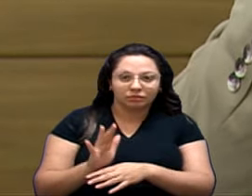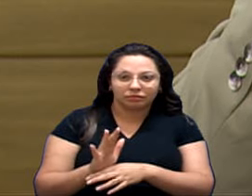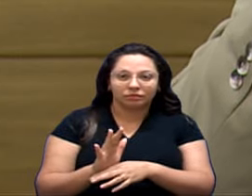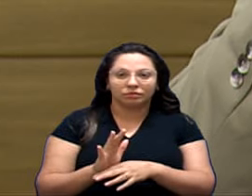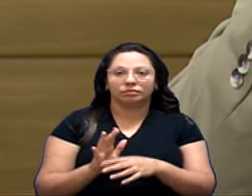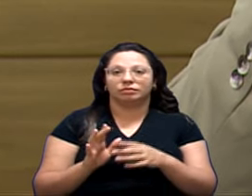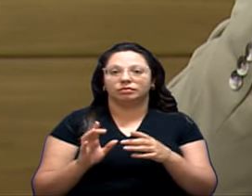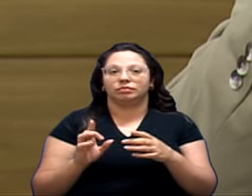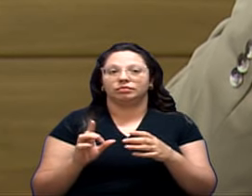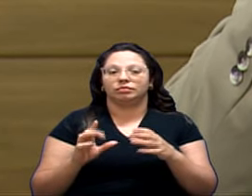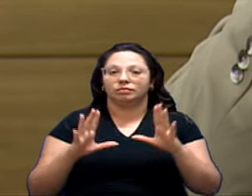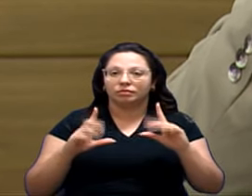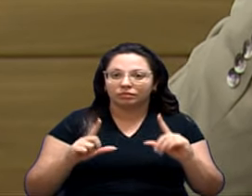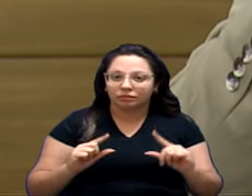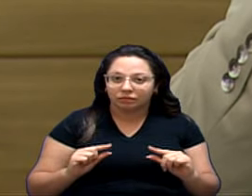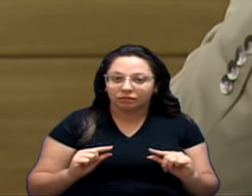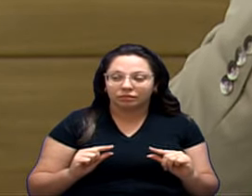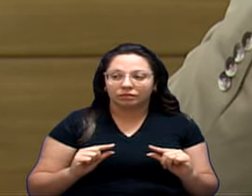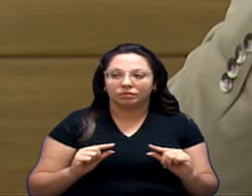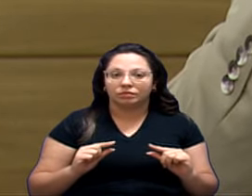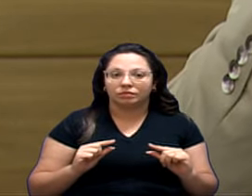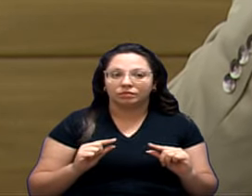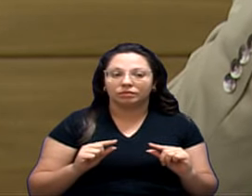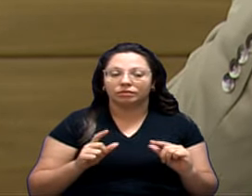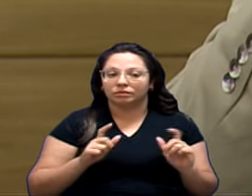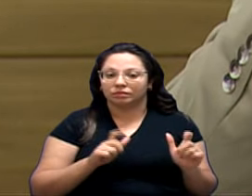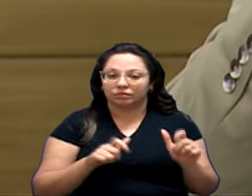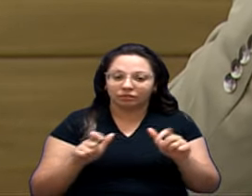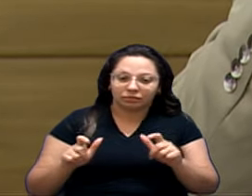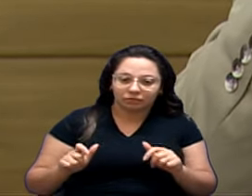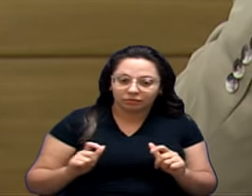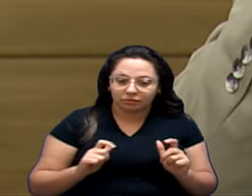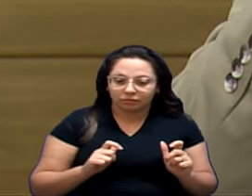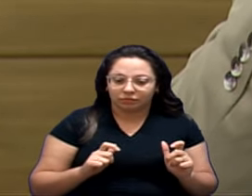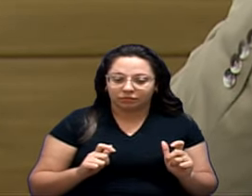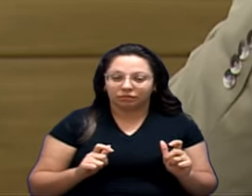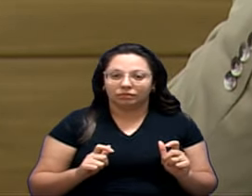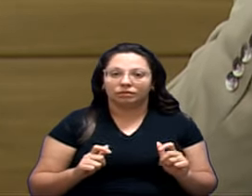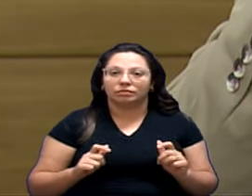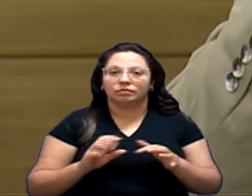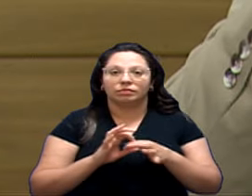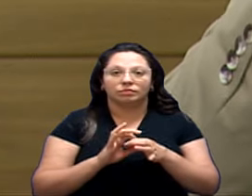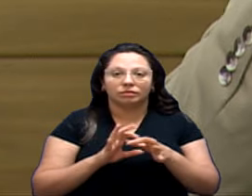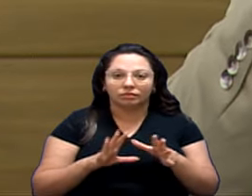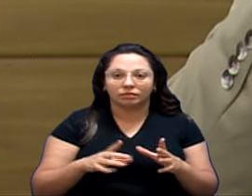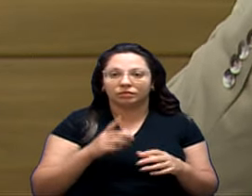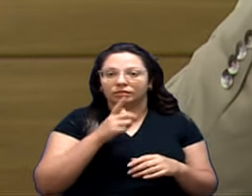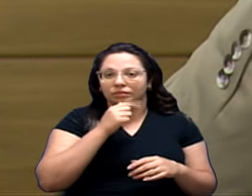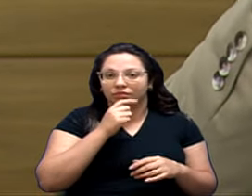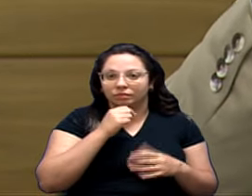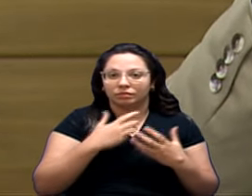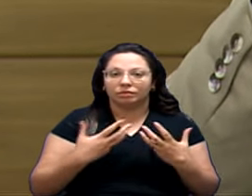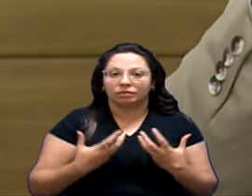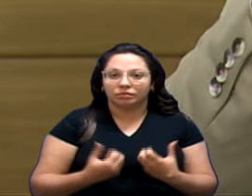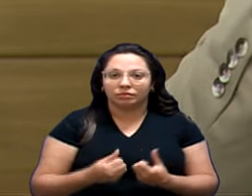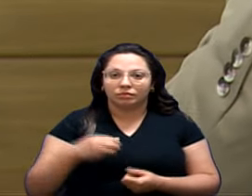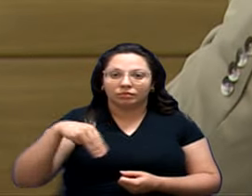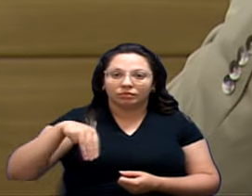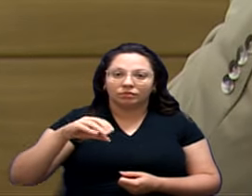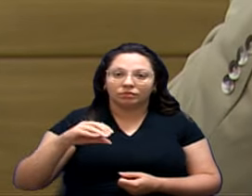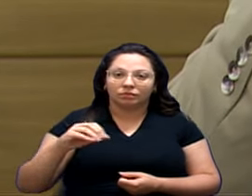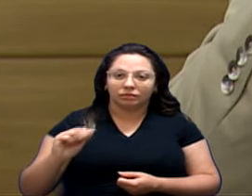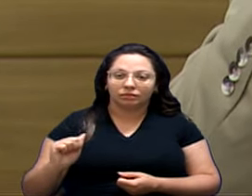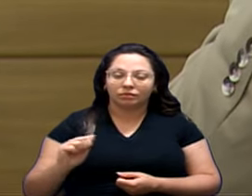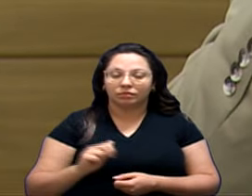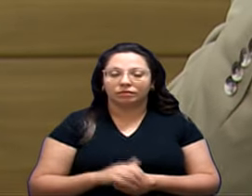baixo adensamento nas regiões que eh permeiam essas MCA pra gente